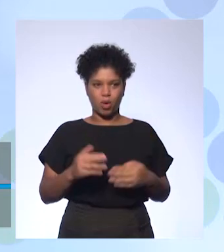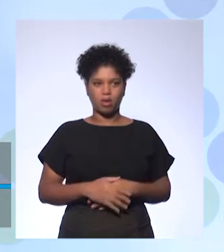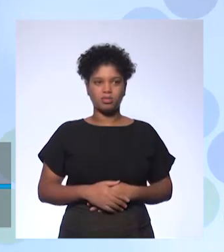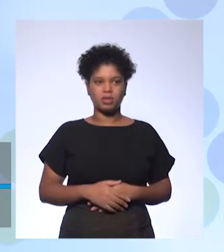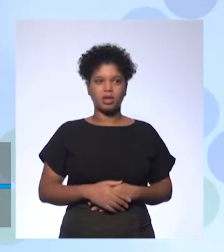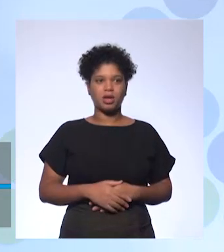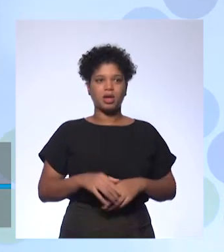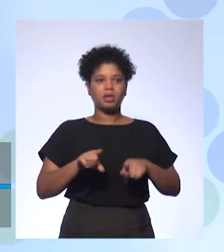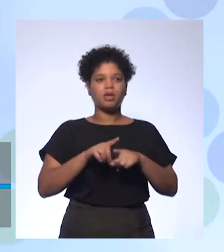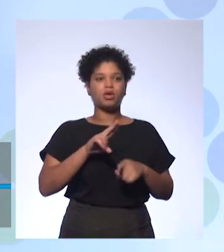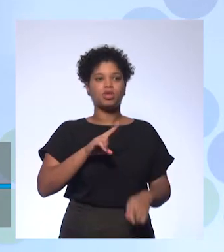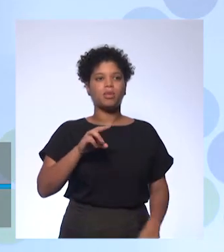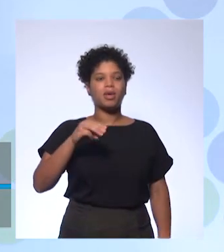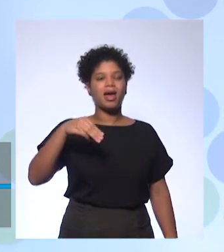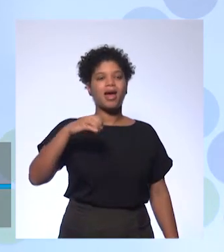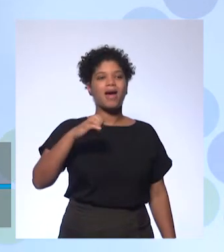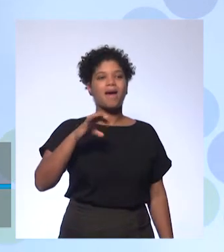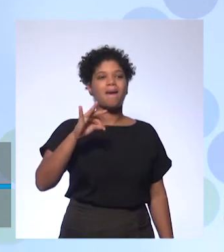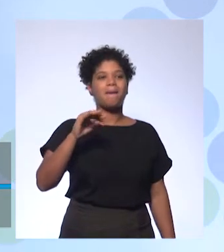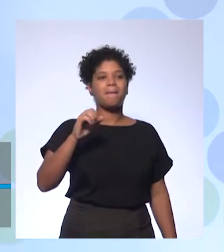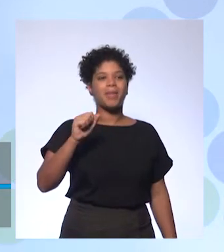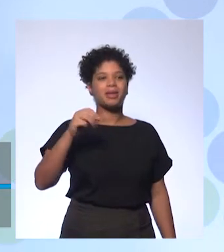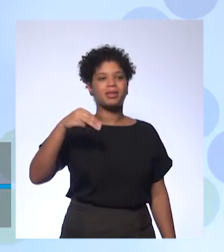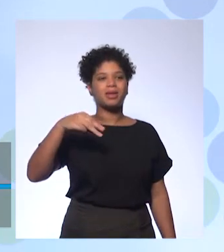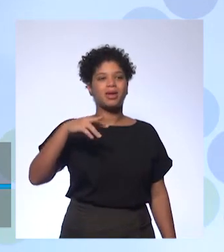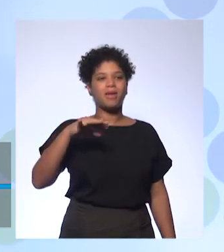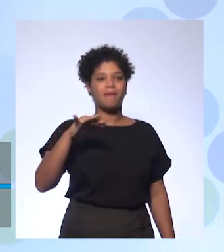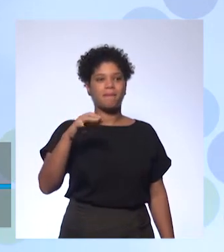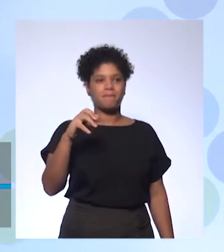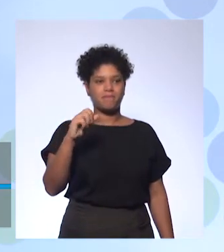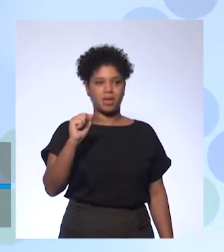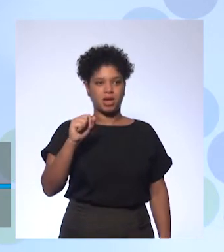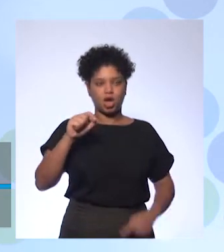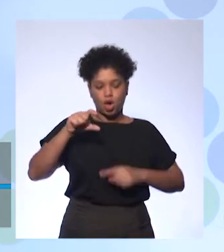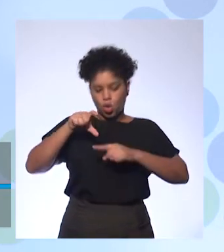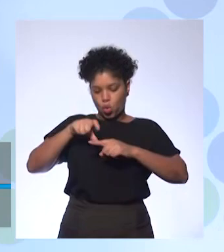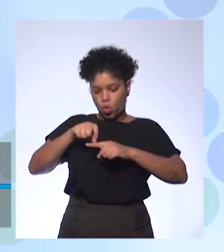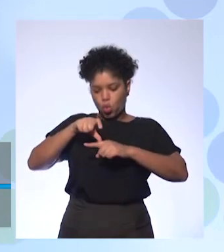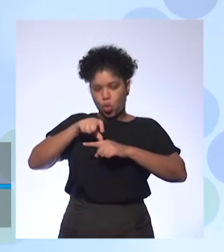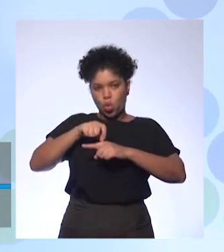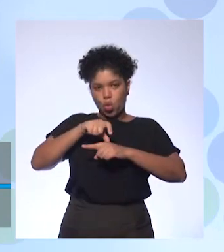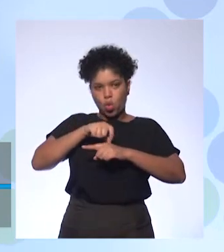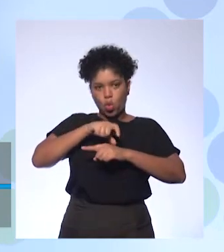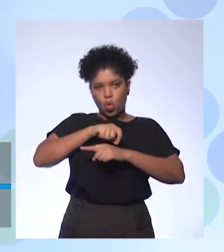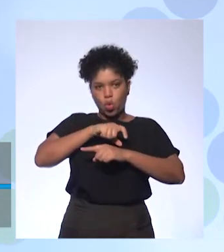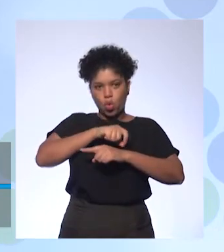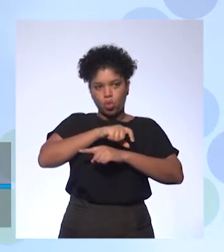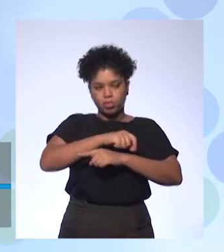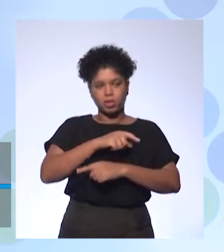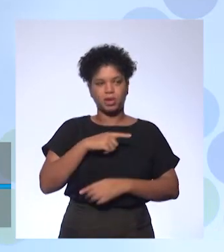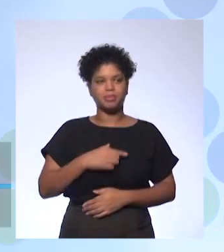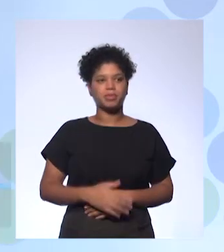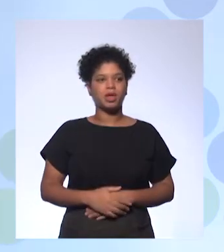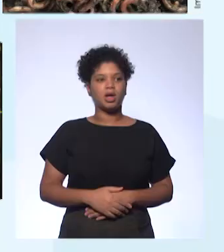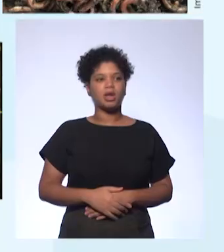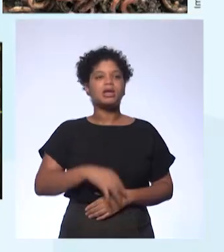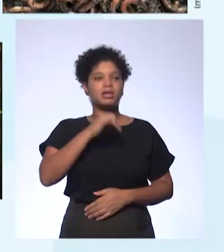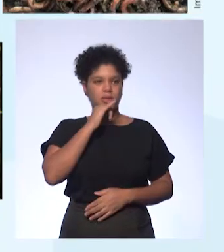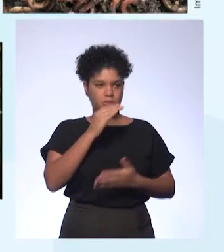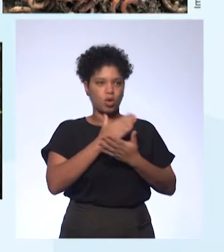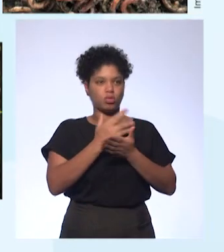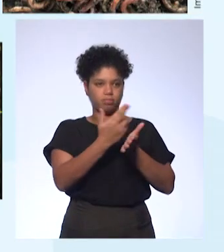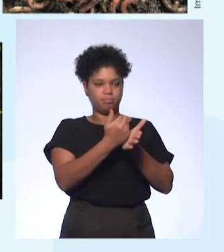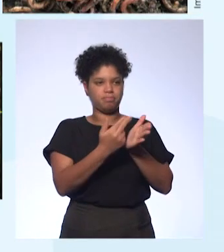de metameria, que é justamente essa segmentação do corpo, ok? Aqui tem alguns representantes que a gente